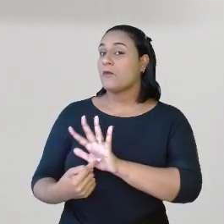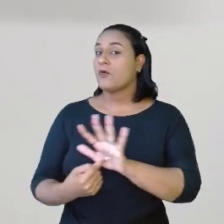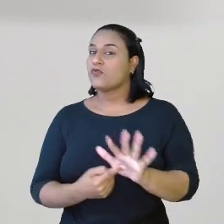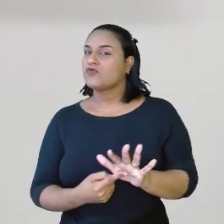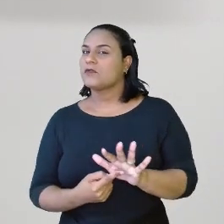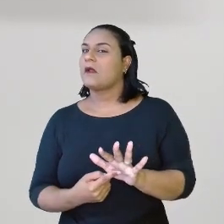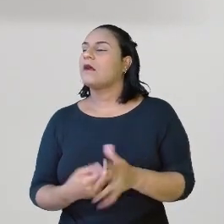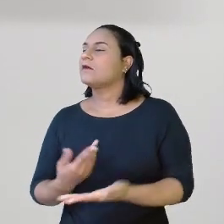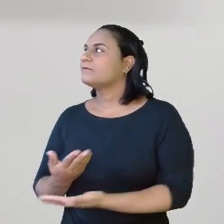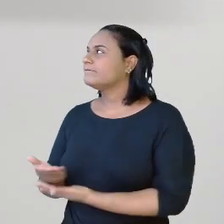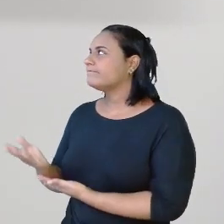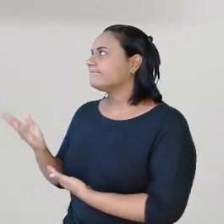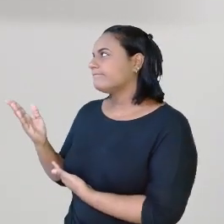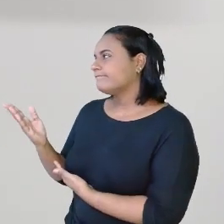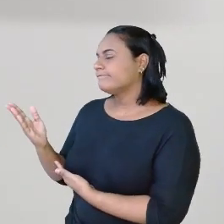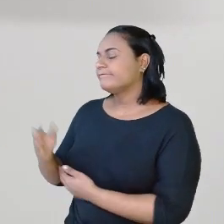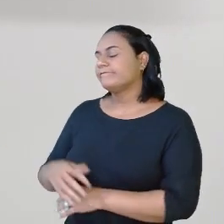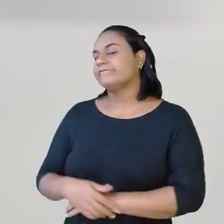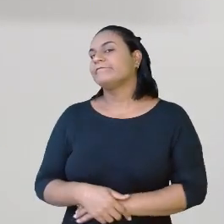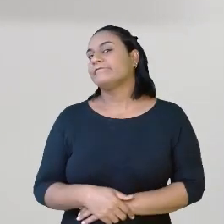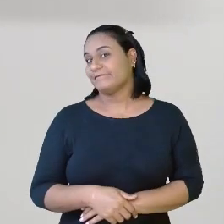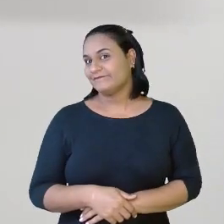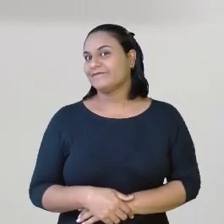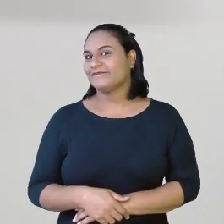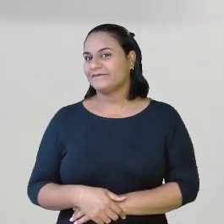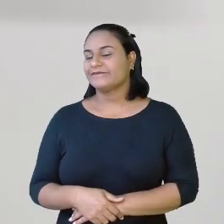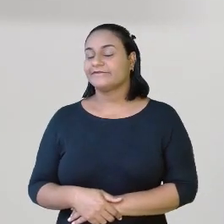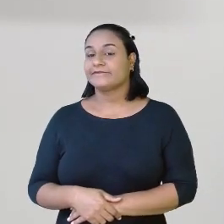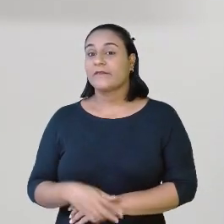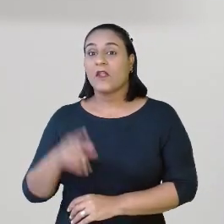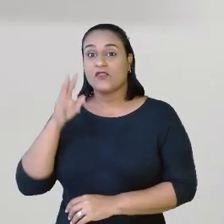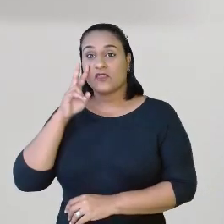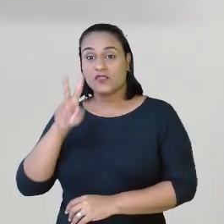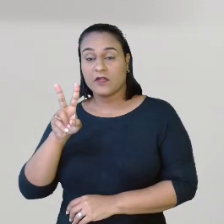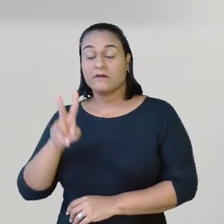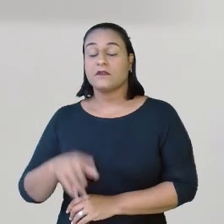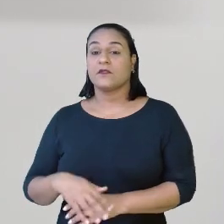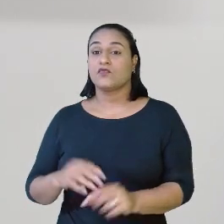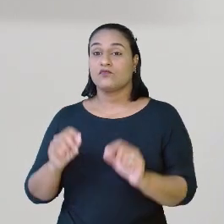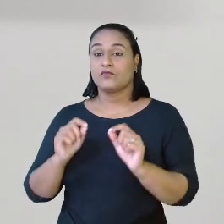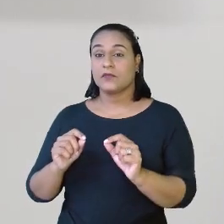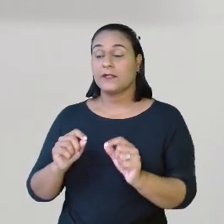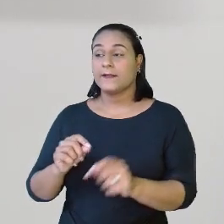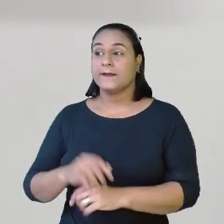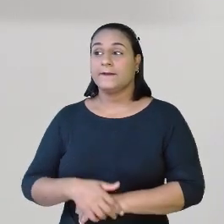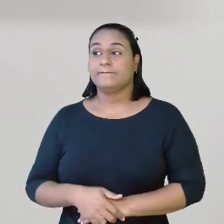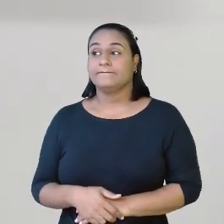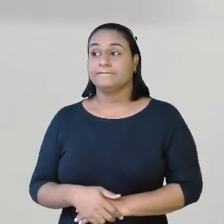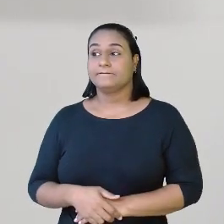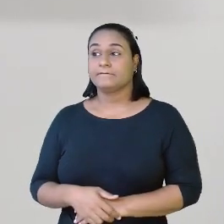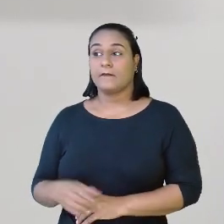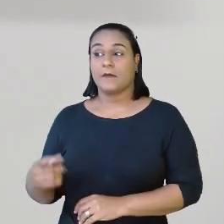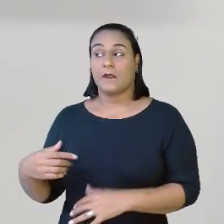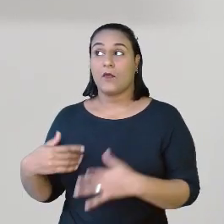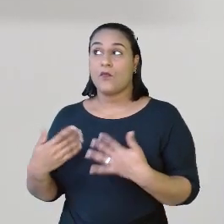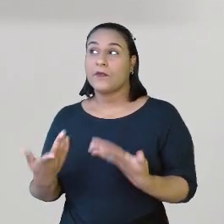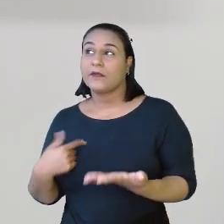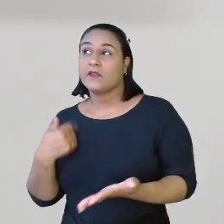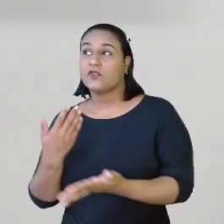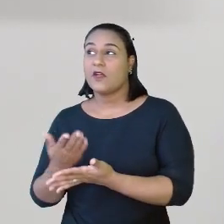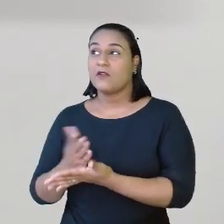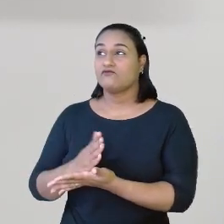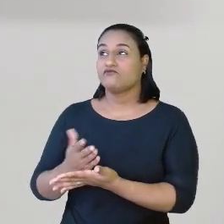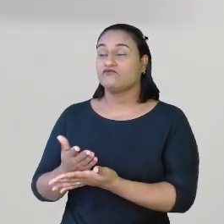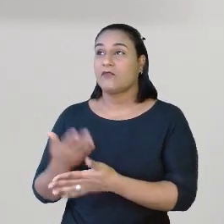à escrita das palavras, não é? A gente já viu aqui. Então, às vezes quando a gente